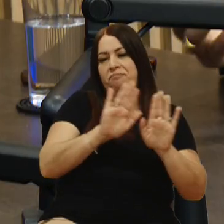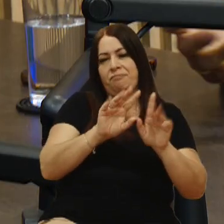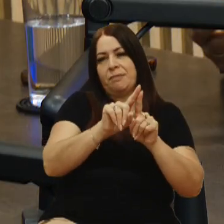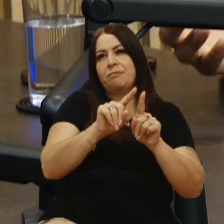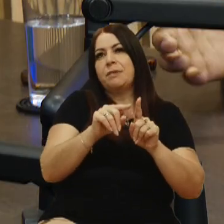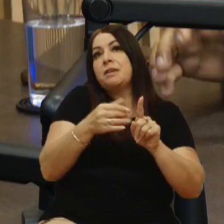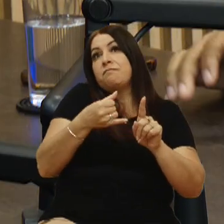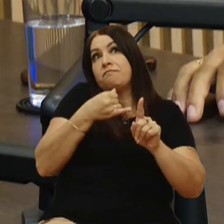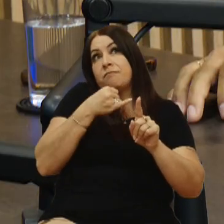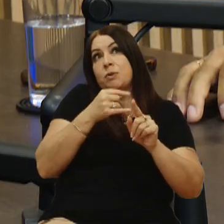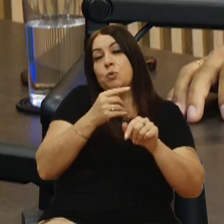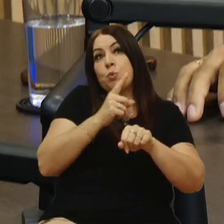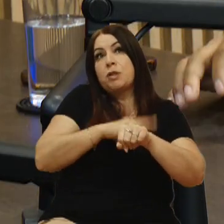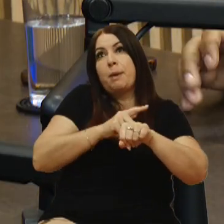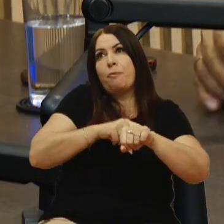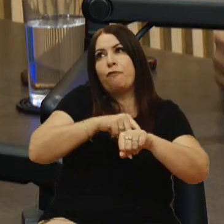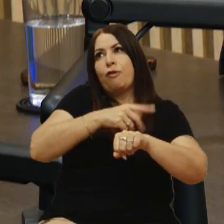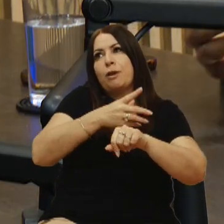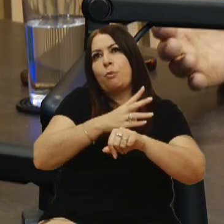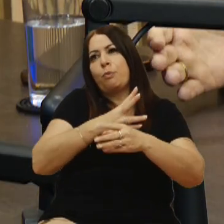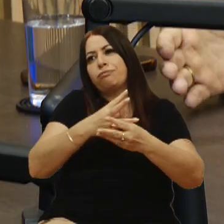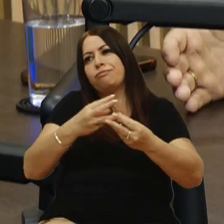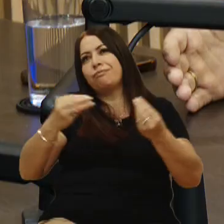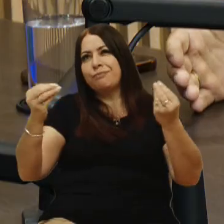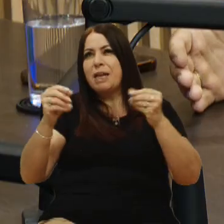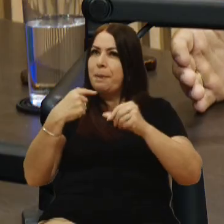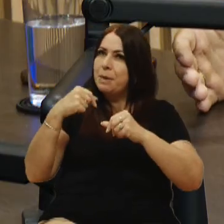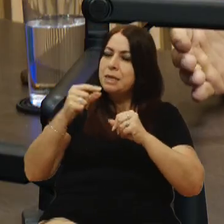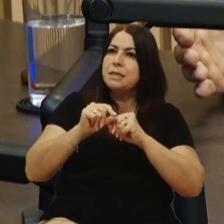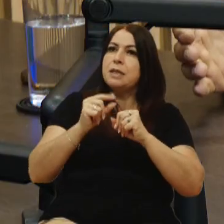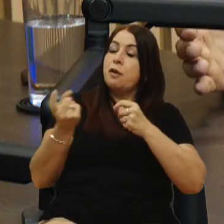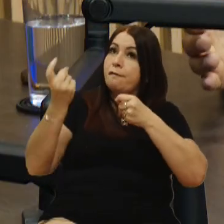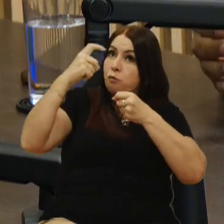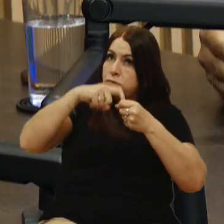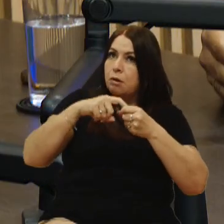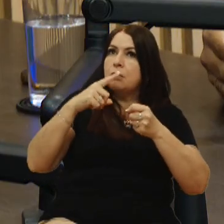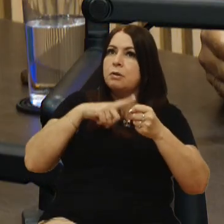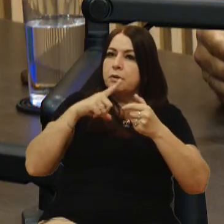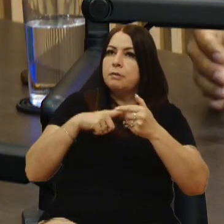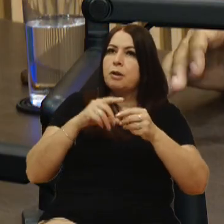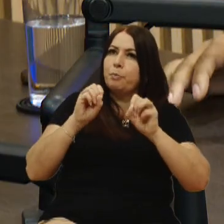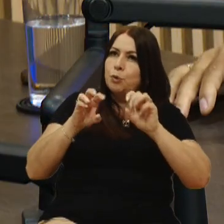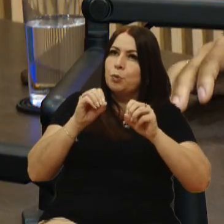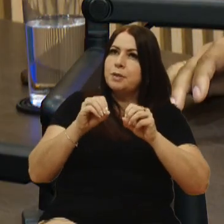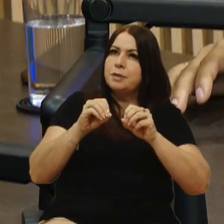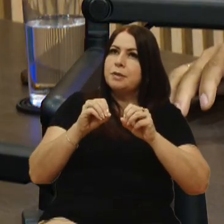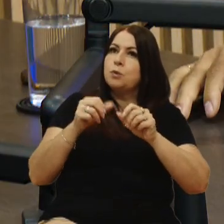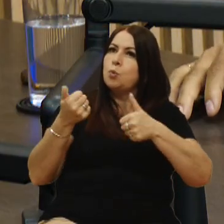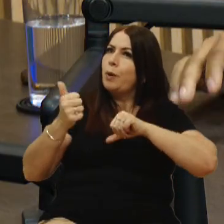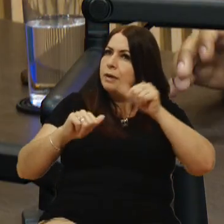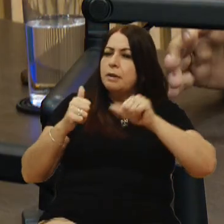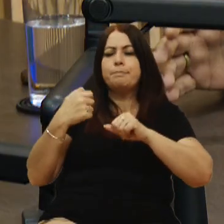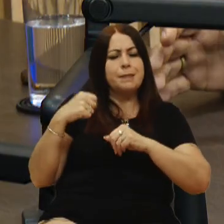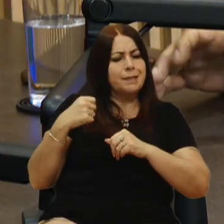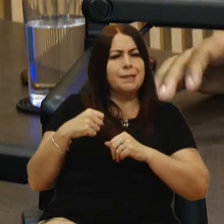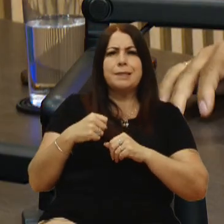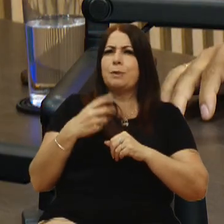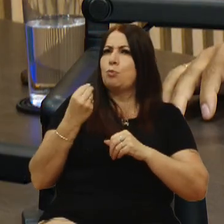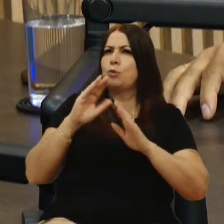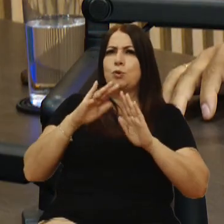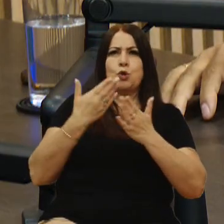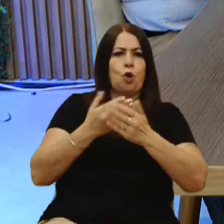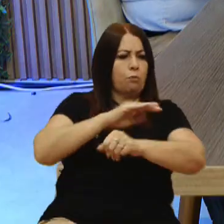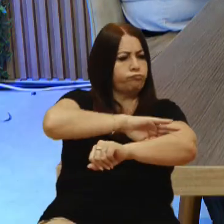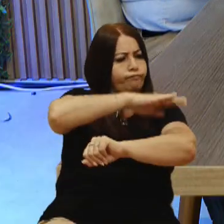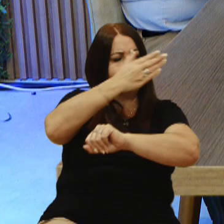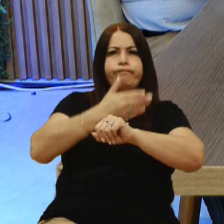Infelizmente, o tempo foi passando e tudo foi se acabando. E a gente precisa voltar e ter uma educação com qualidade. A gente precisa muito de escola em tempo integral.